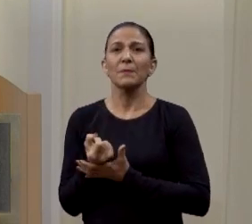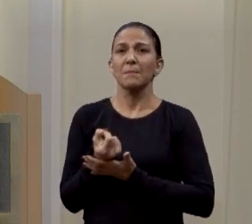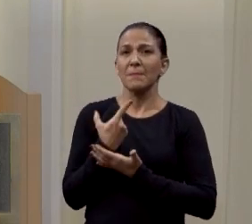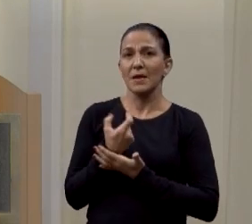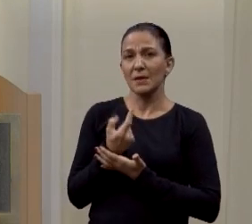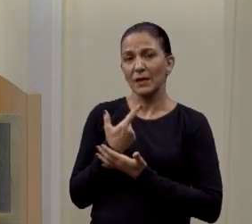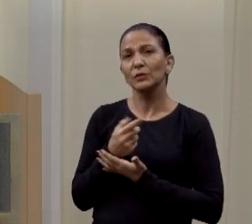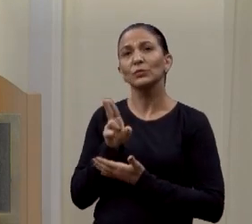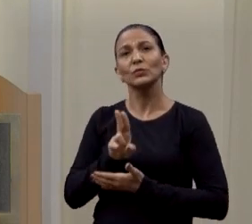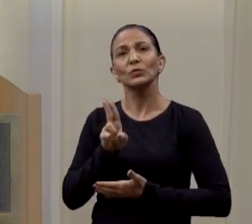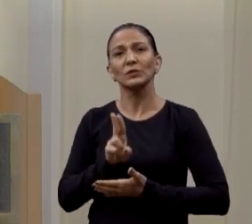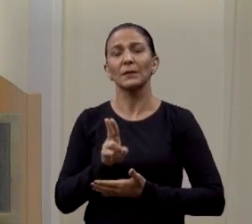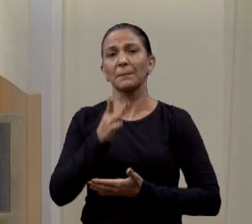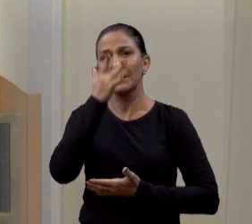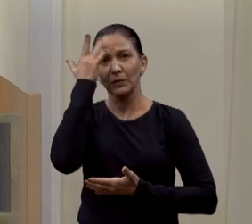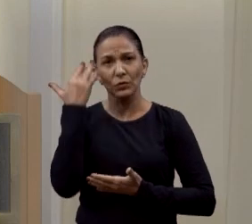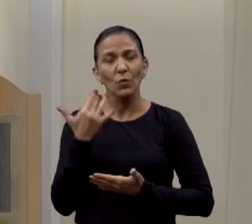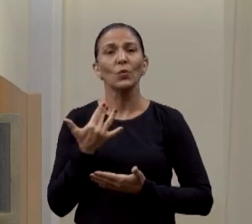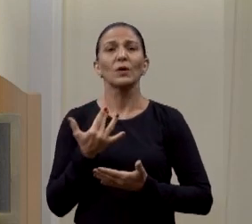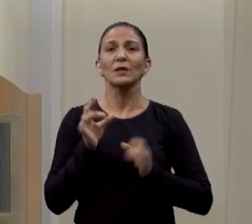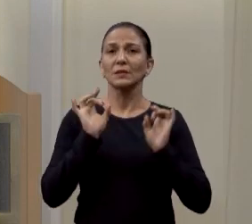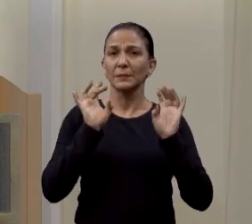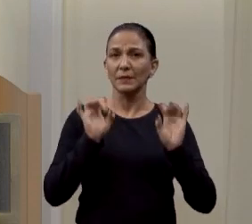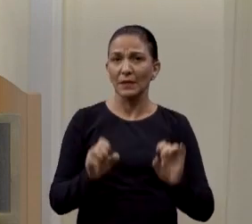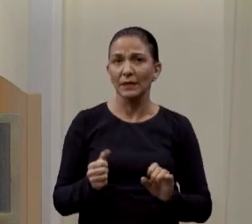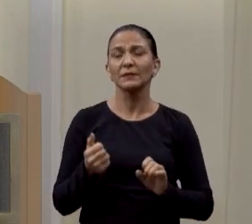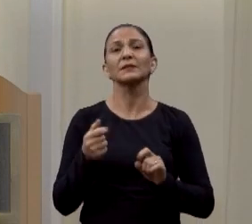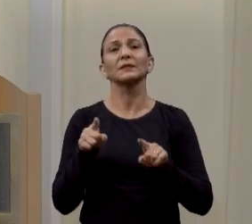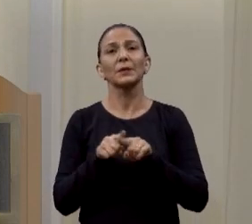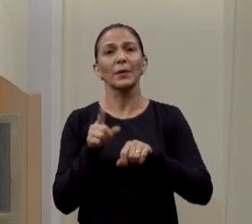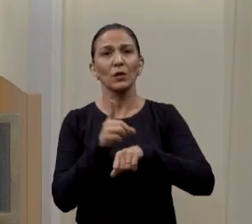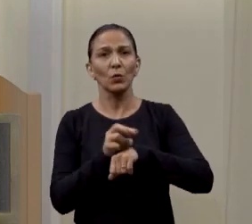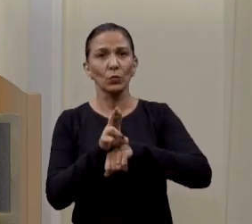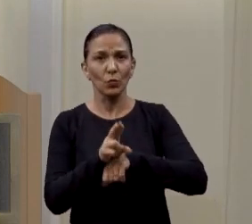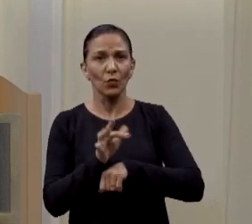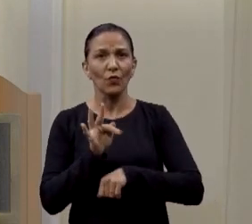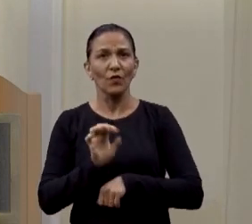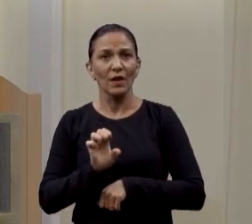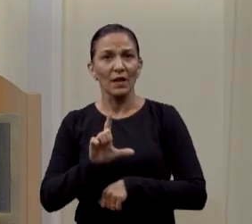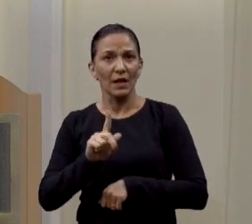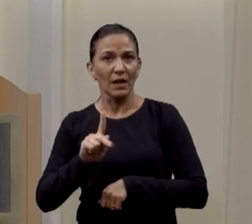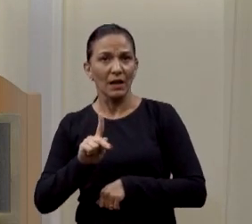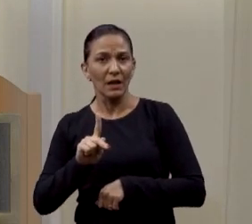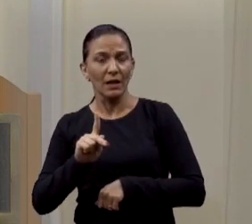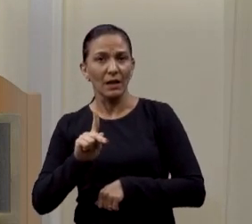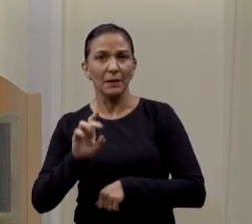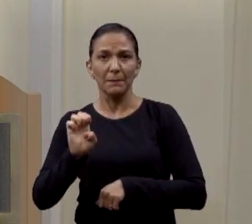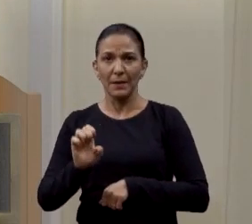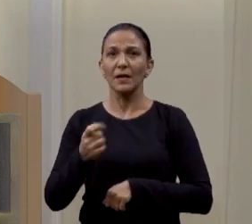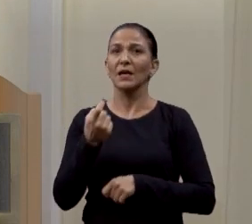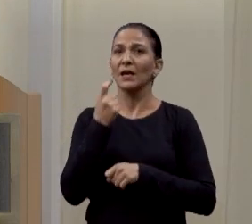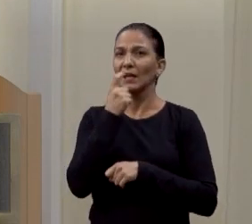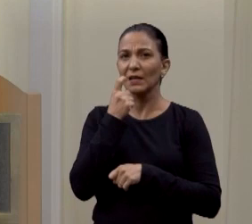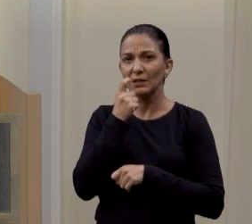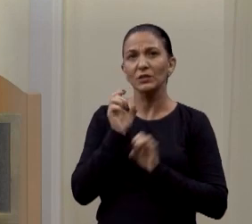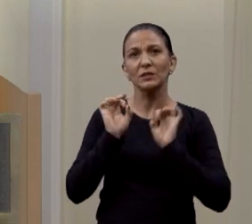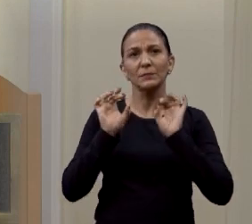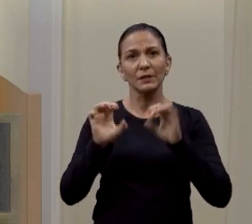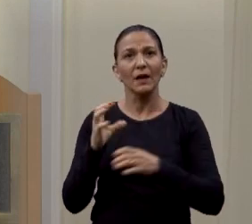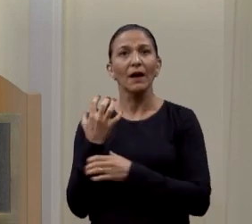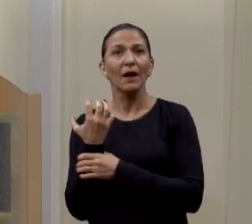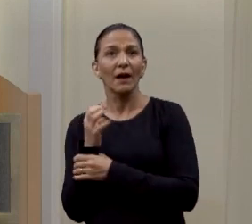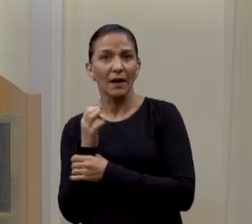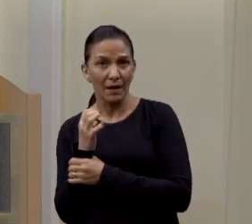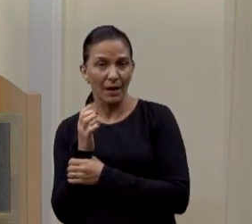fisioterapeuta especializado em cannabis medicinal, e com o Dr. Felipe Stauffacher, dentista especializado em cannabis.